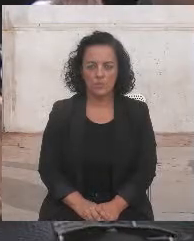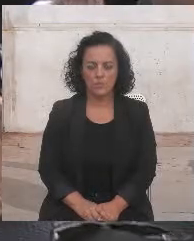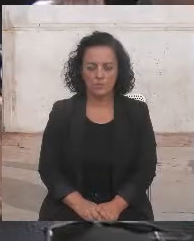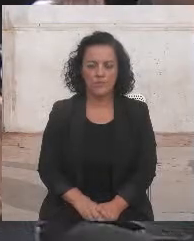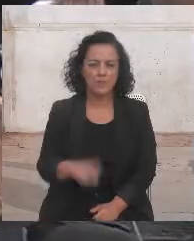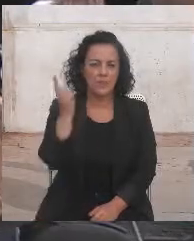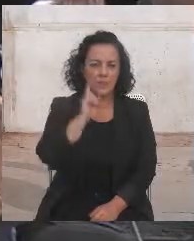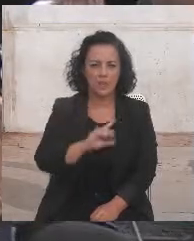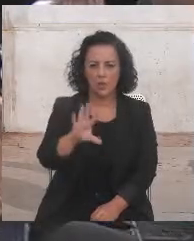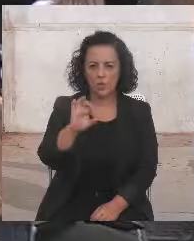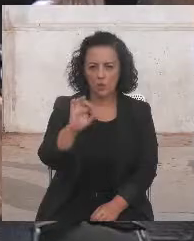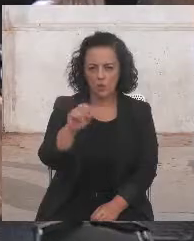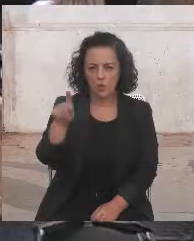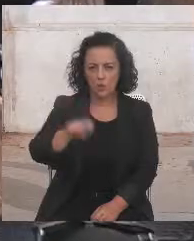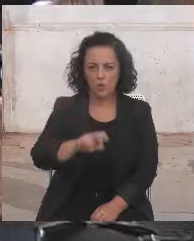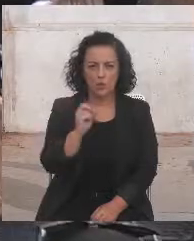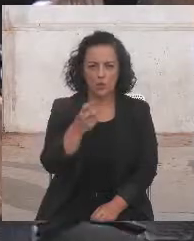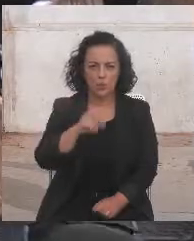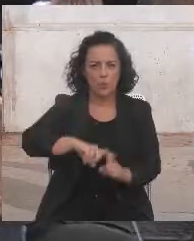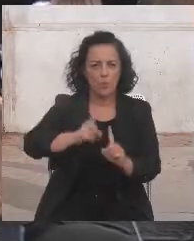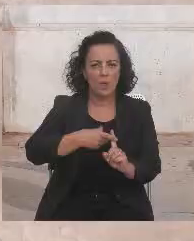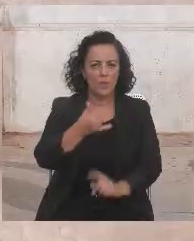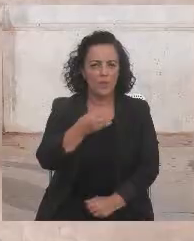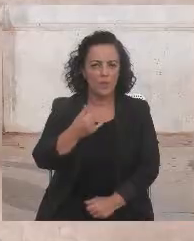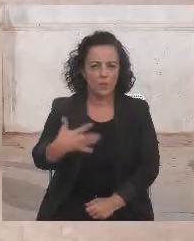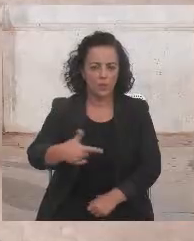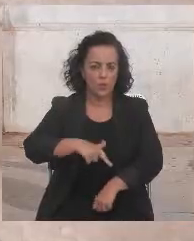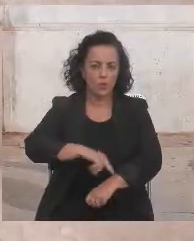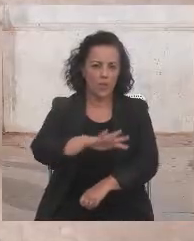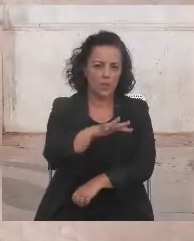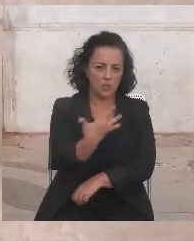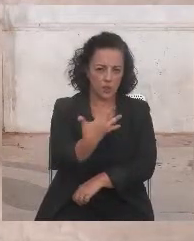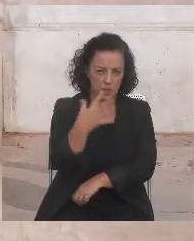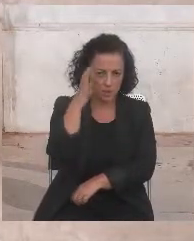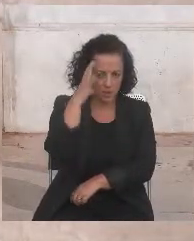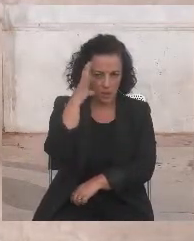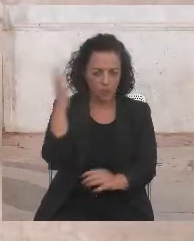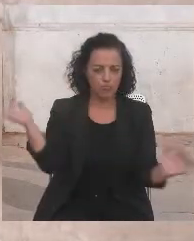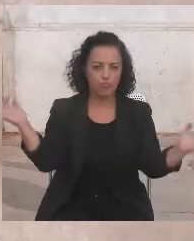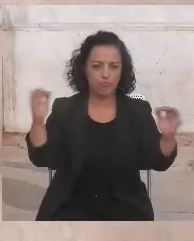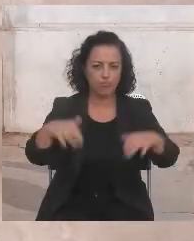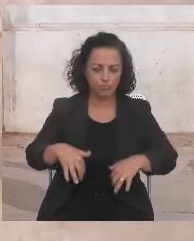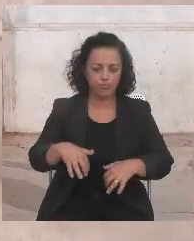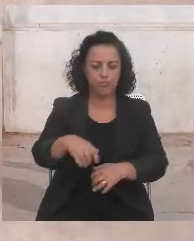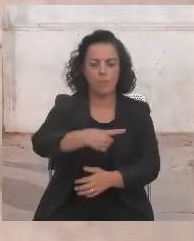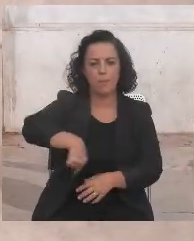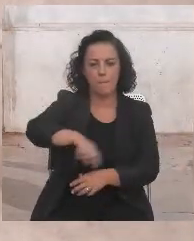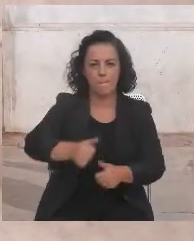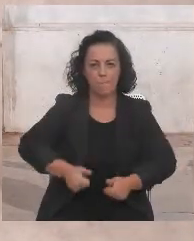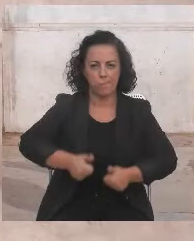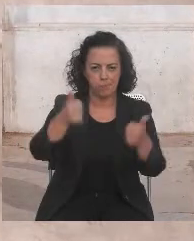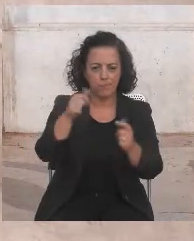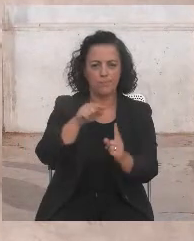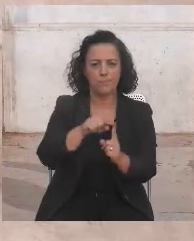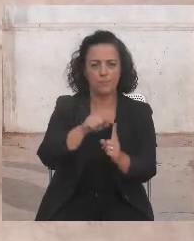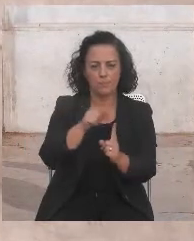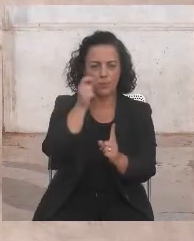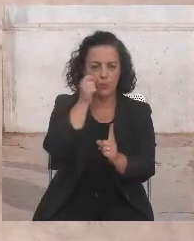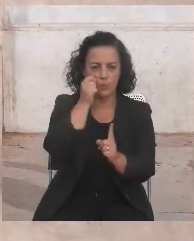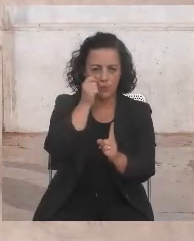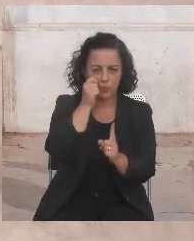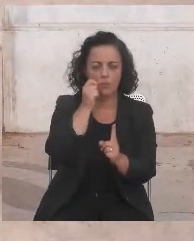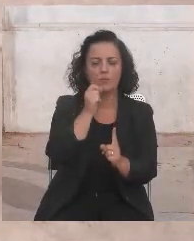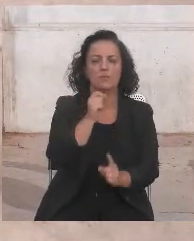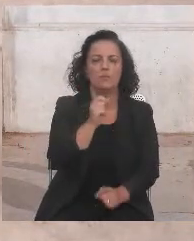Aos 18 dias do mês de outubro de 2021, pelas 17 horas, compareceu na Praça do Município o cidadão José Maximiano de Albuquerque